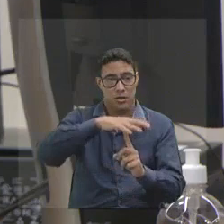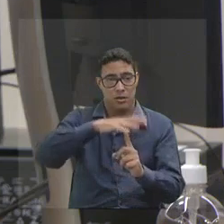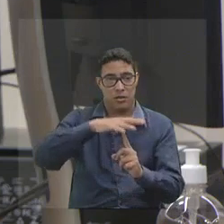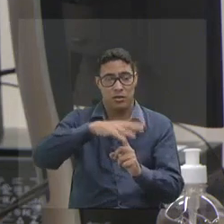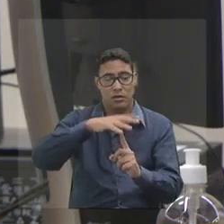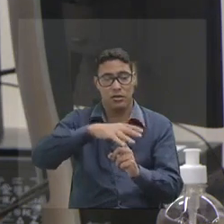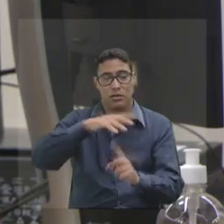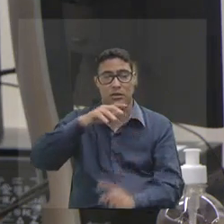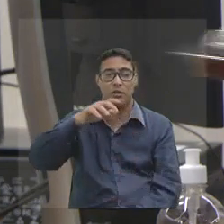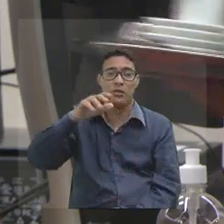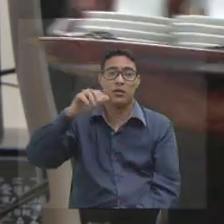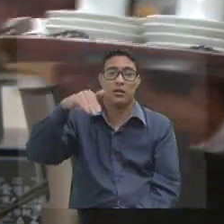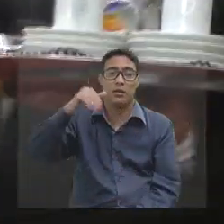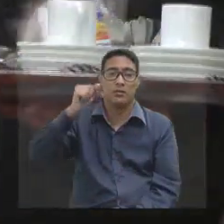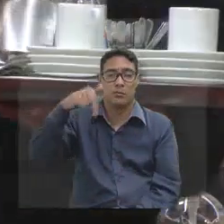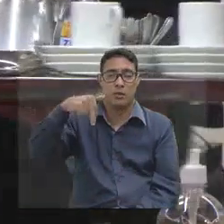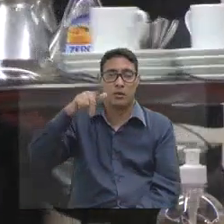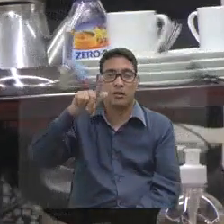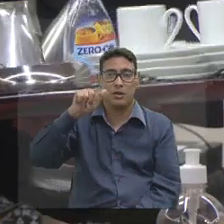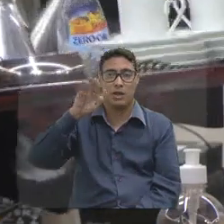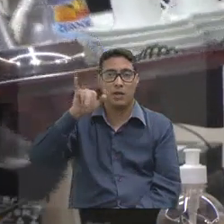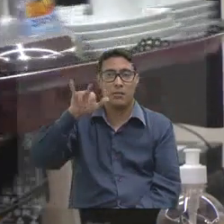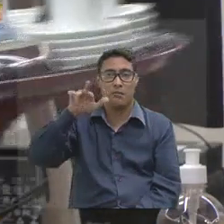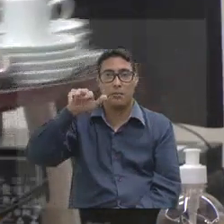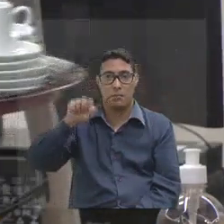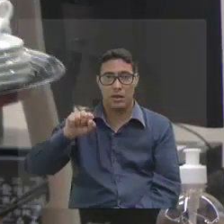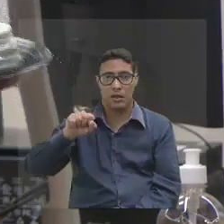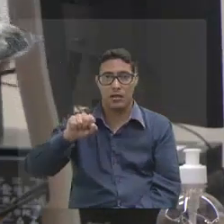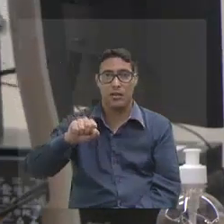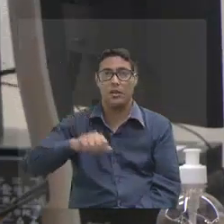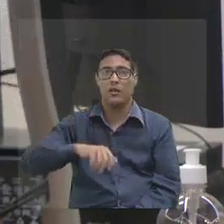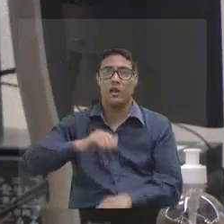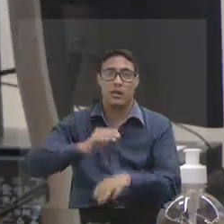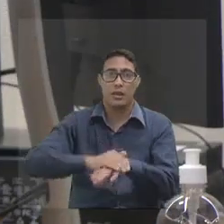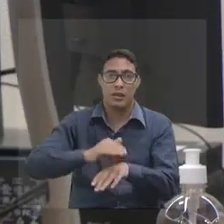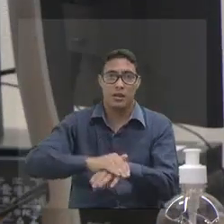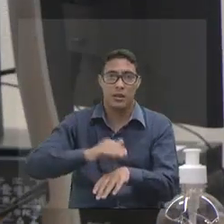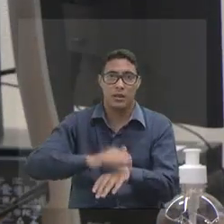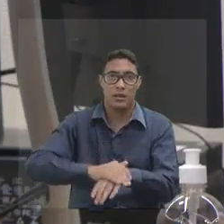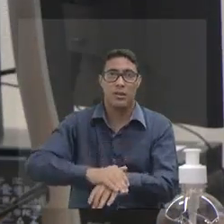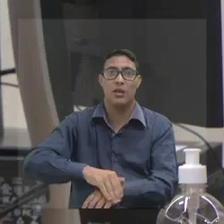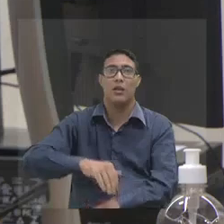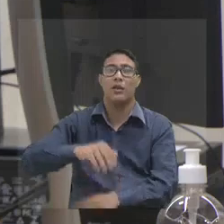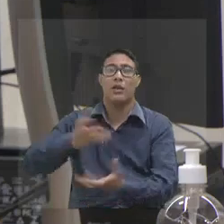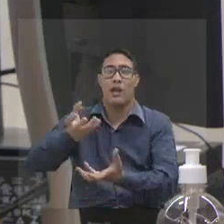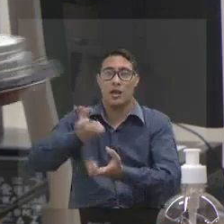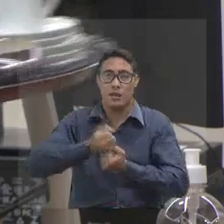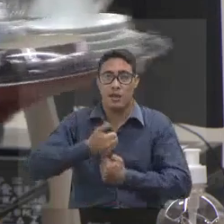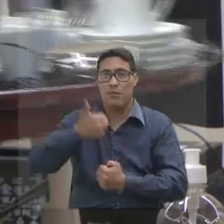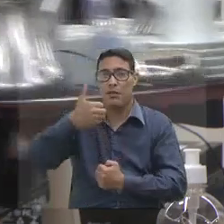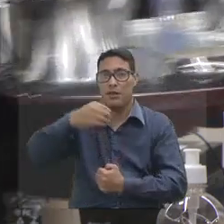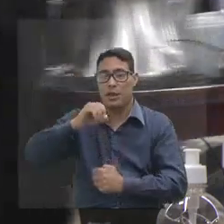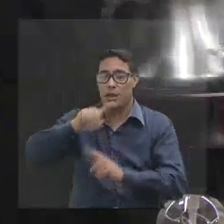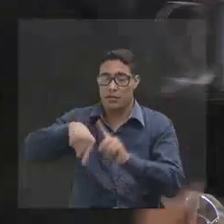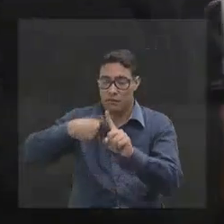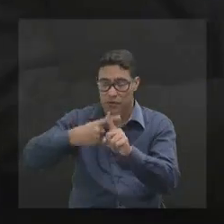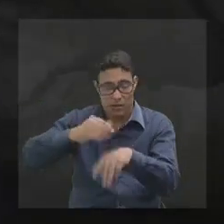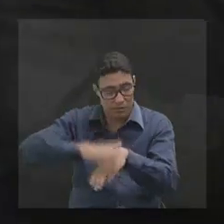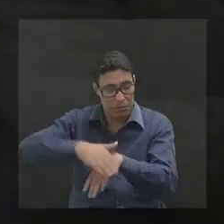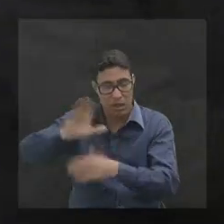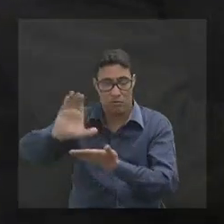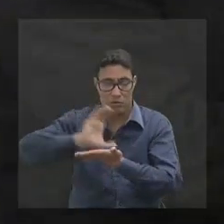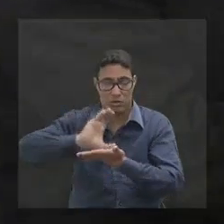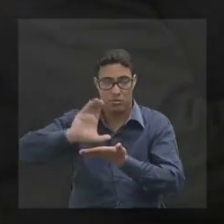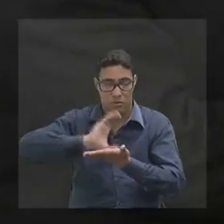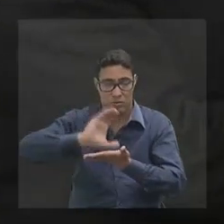Horizonte recebem 10 vezes mais recursos do ICMS Ecológico do que todo mundo sempre